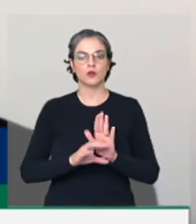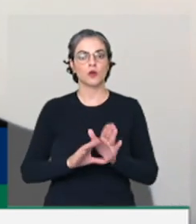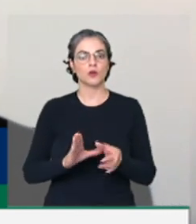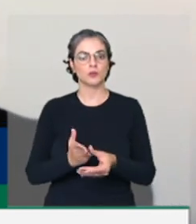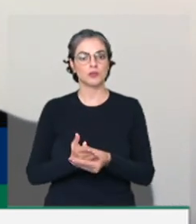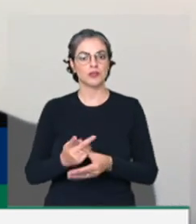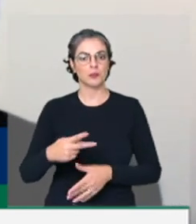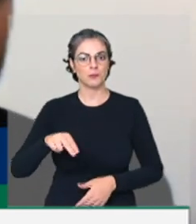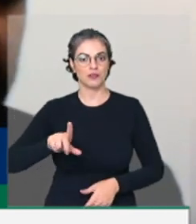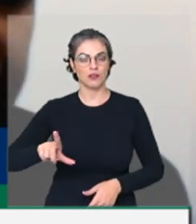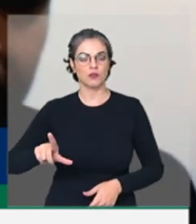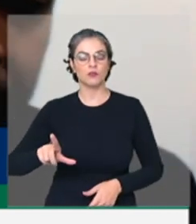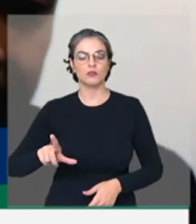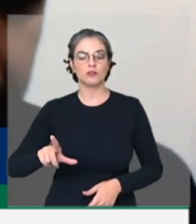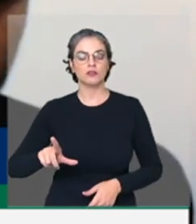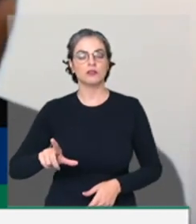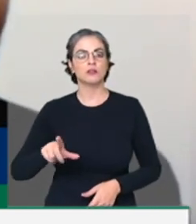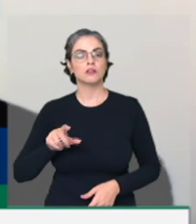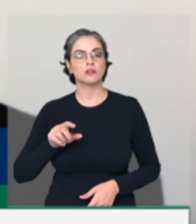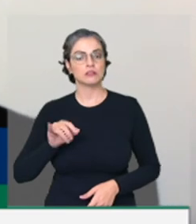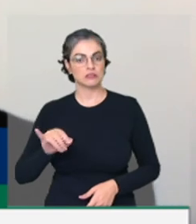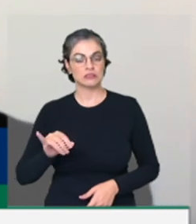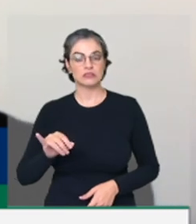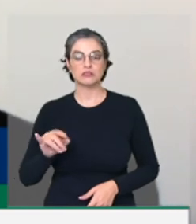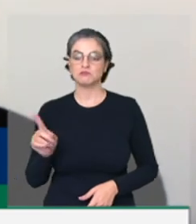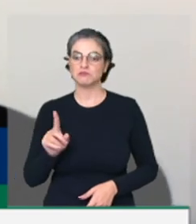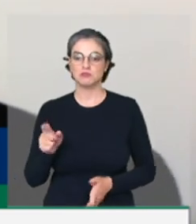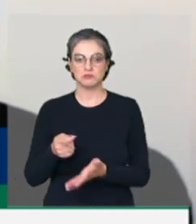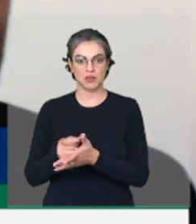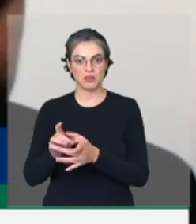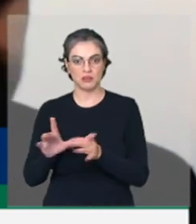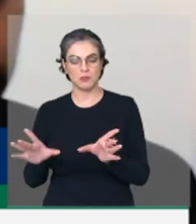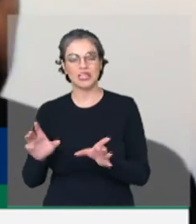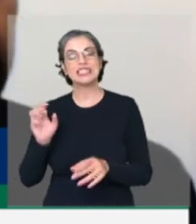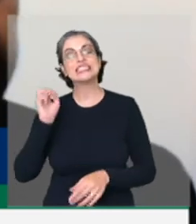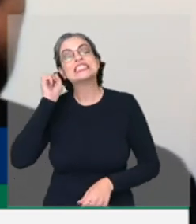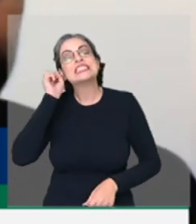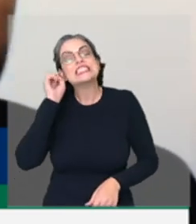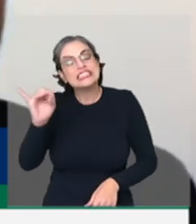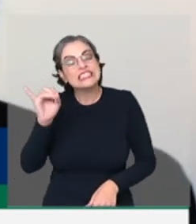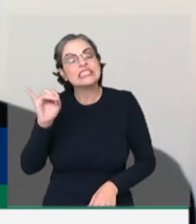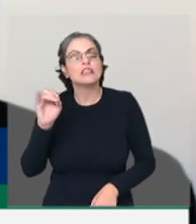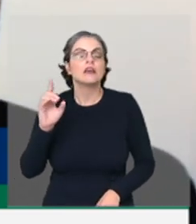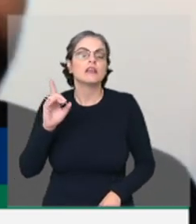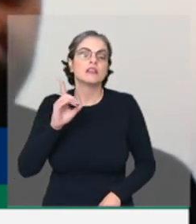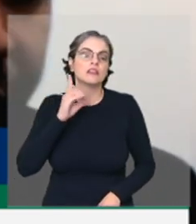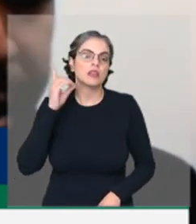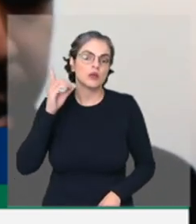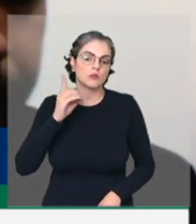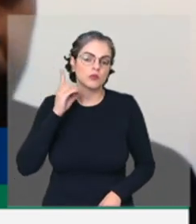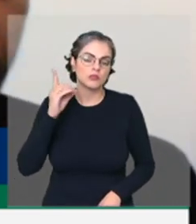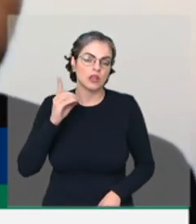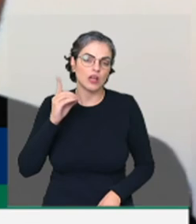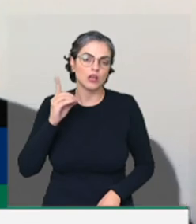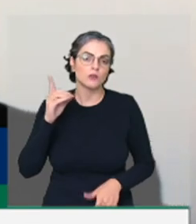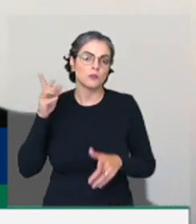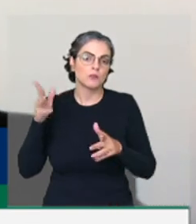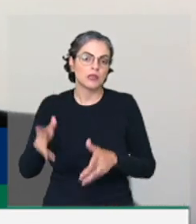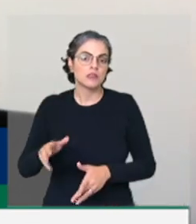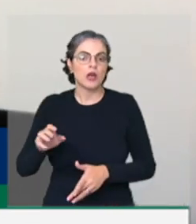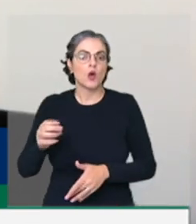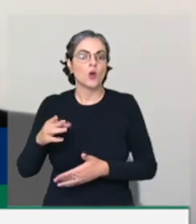Penal, a inafiançabilidade da conduta estaria prevista caso o deputado fizesse parte ou liderasse um